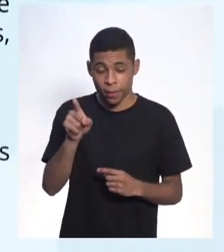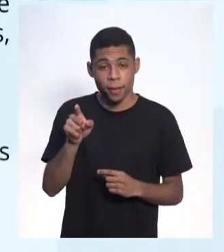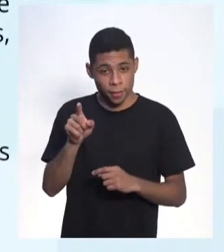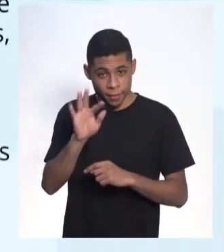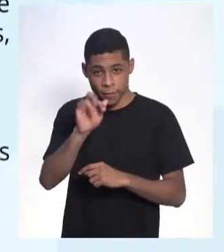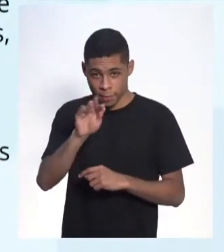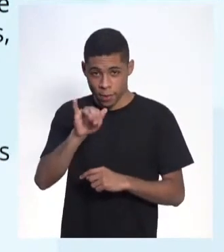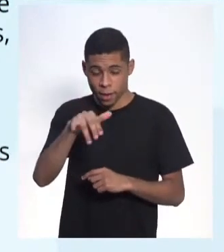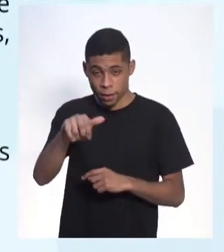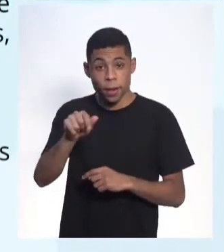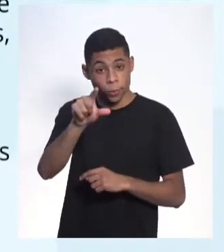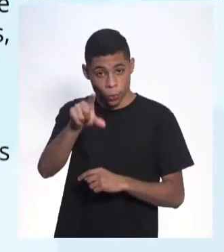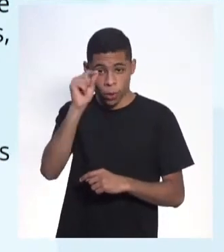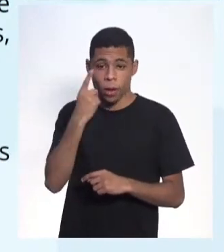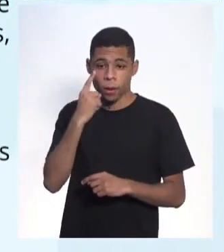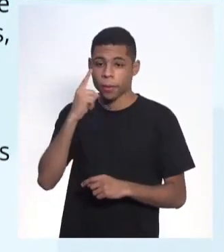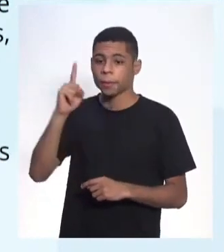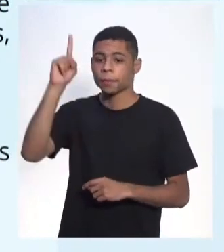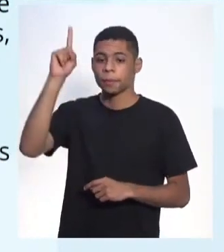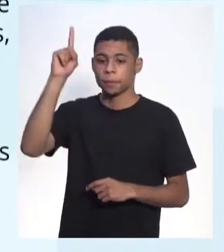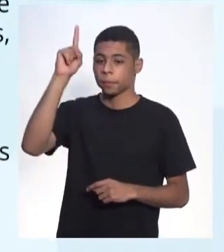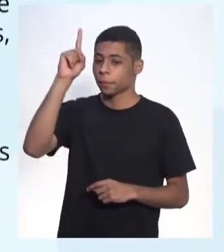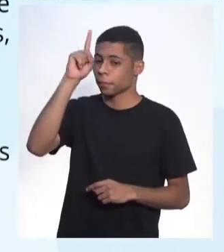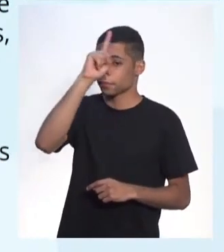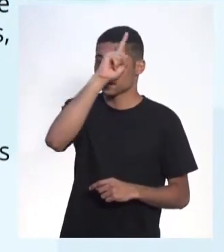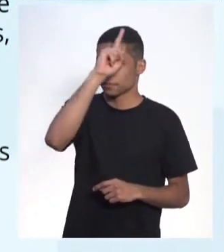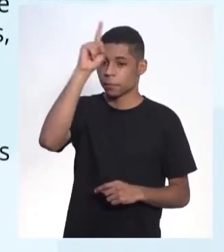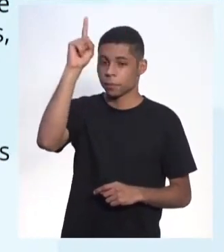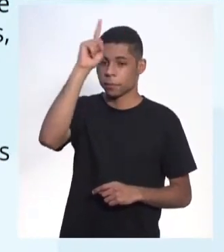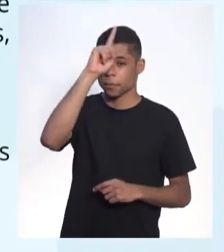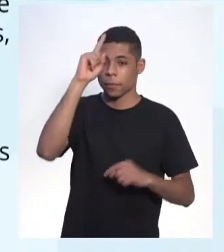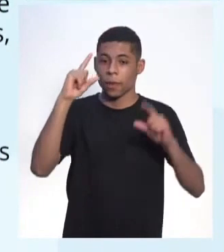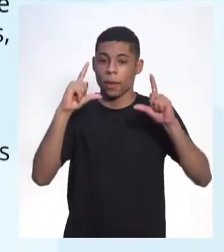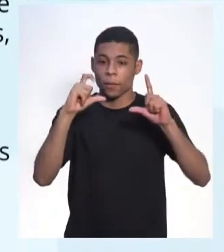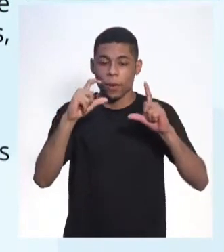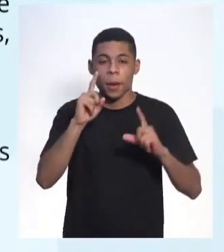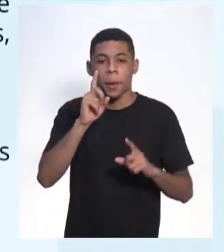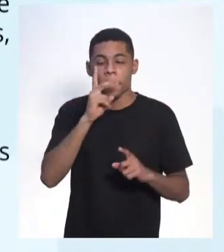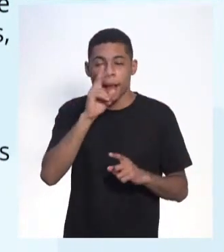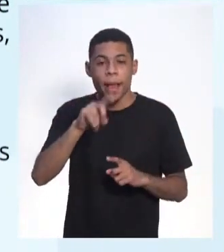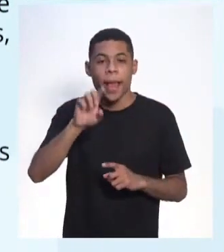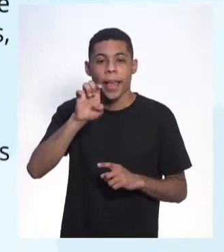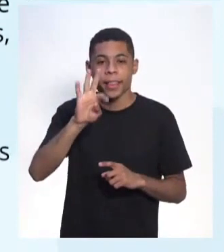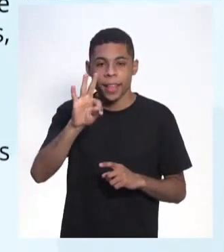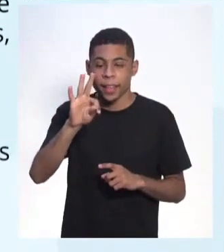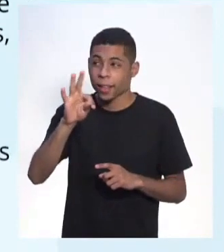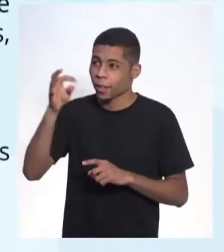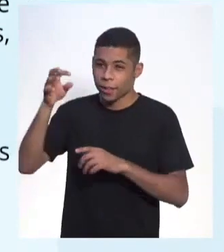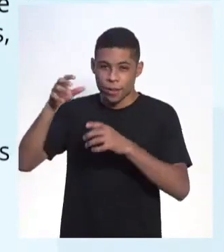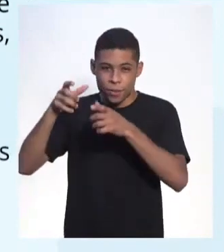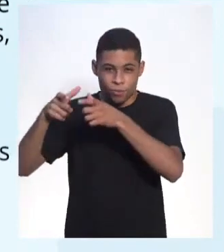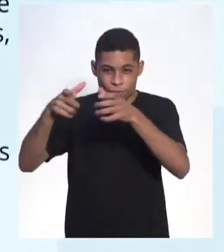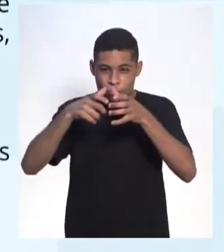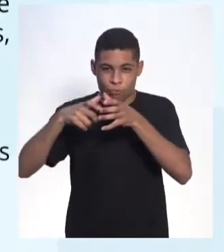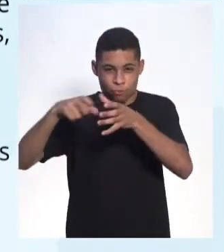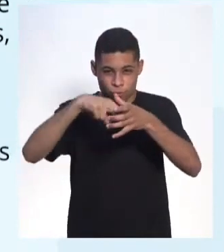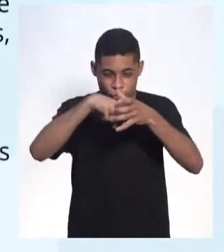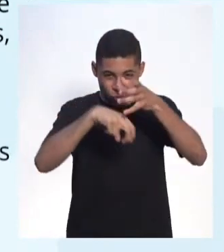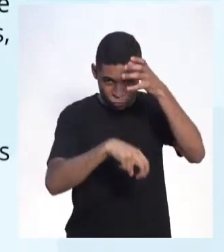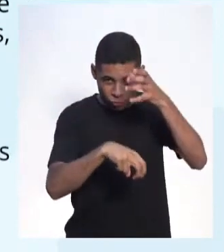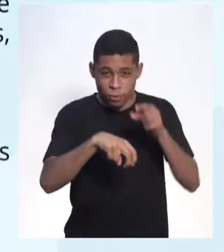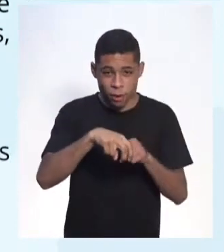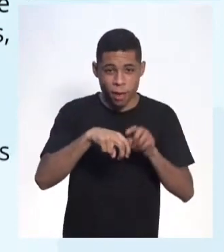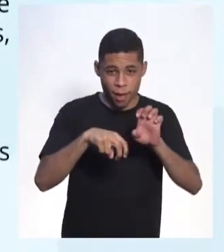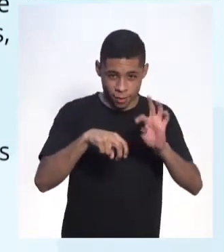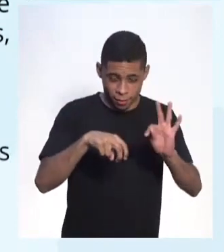essa foto, essa imagem que vocês estão vendo, que é de um extraterrestre, e esse extraterrestre,